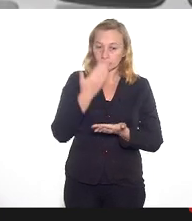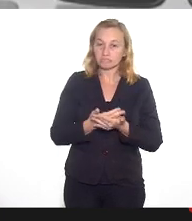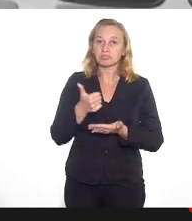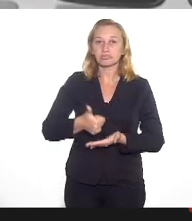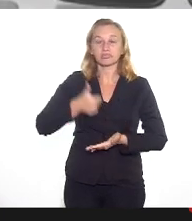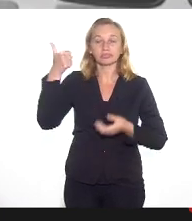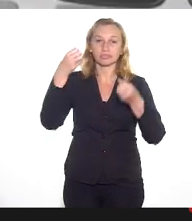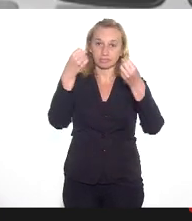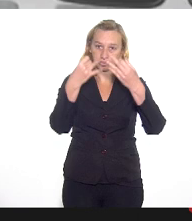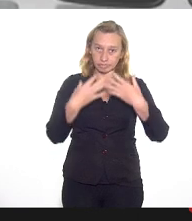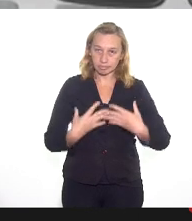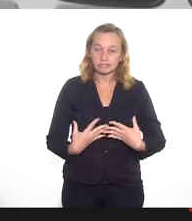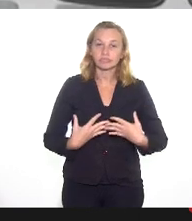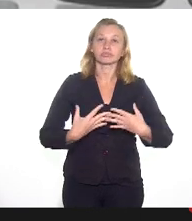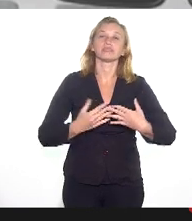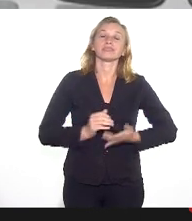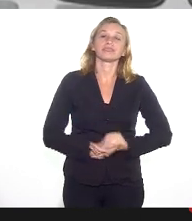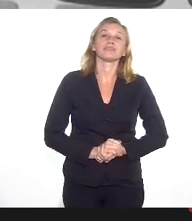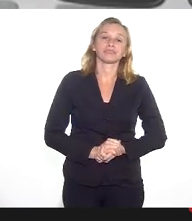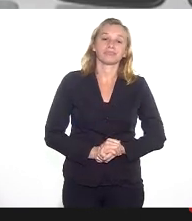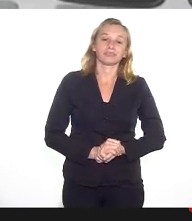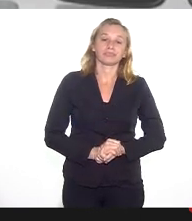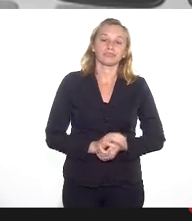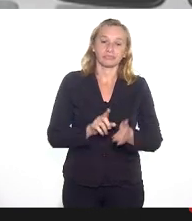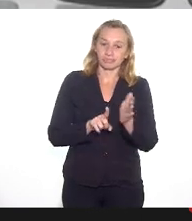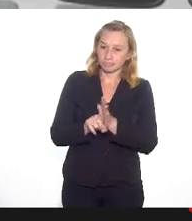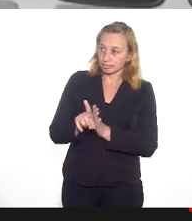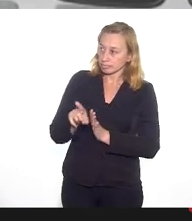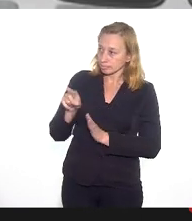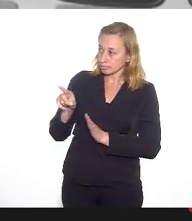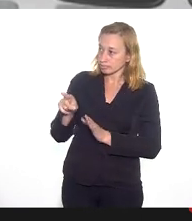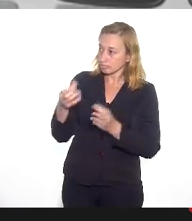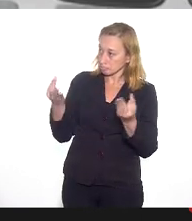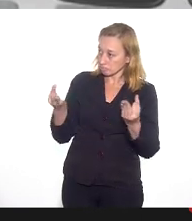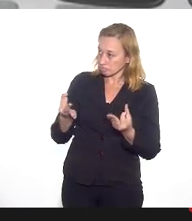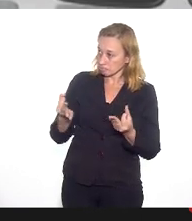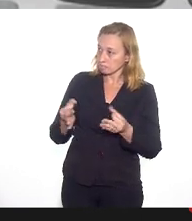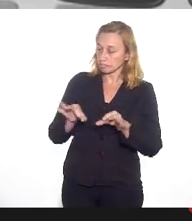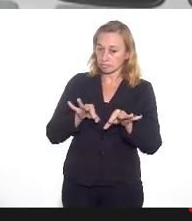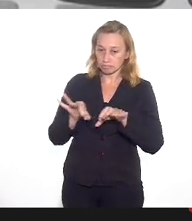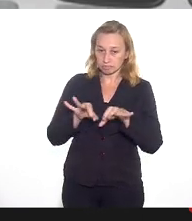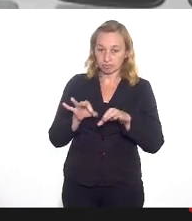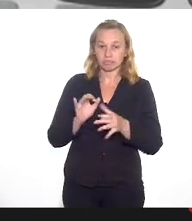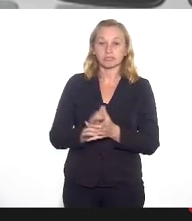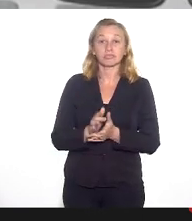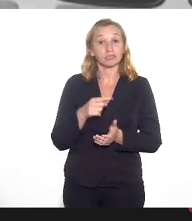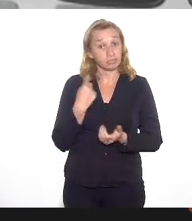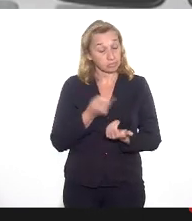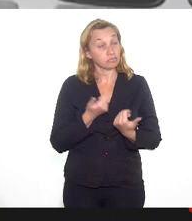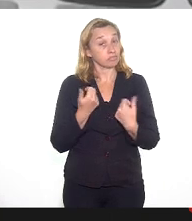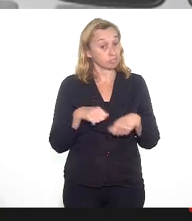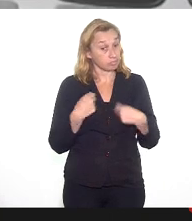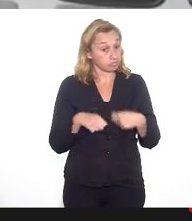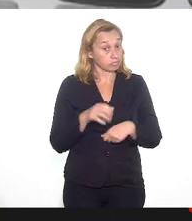melhor explicado. A pergunta ela foi muito bem formulada e é claro que a gente